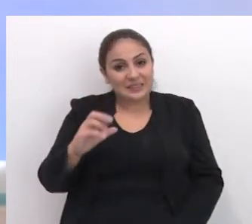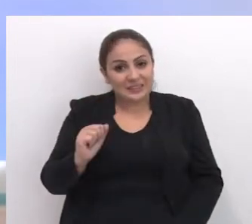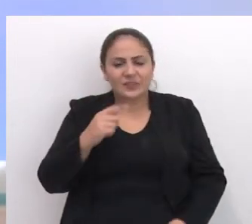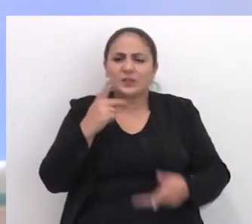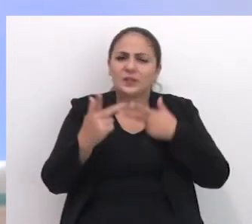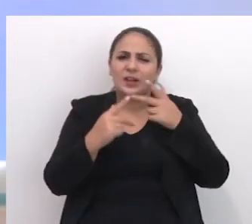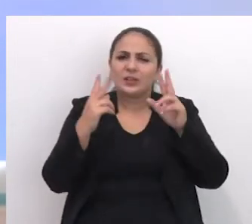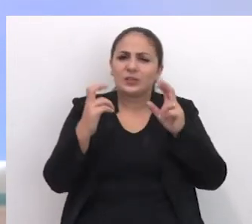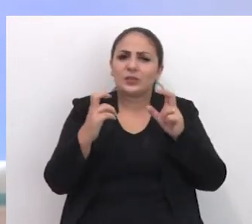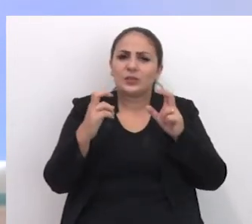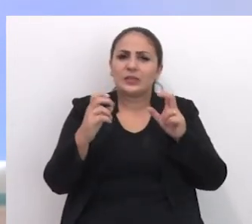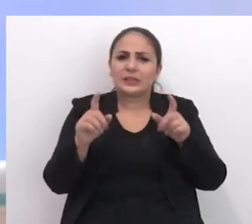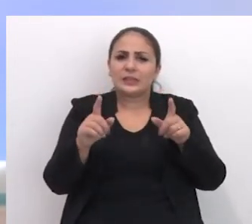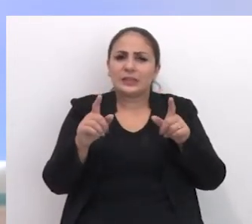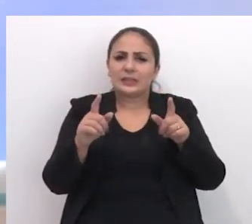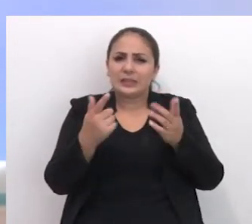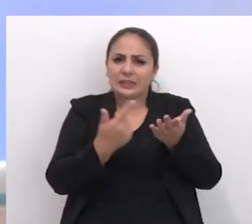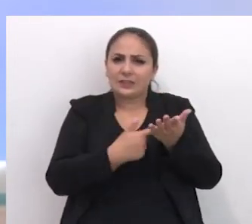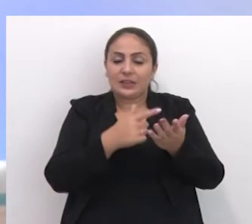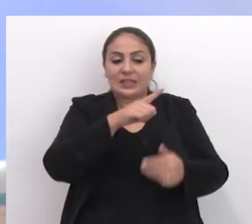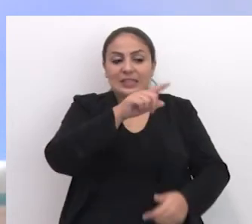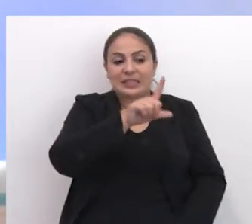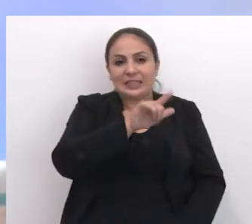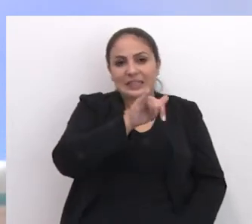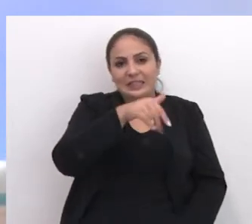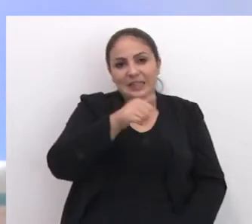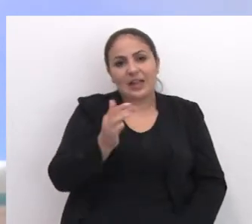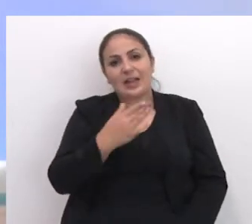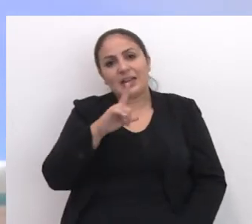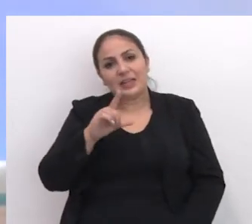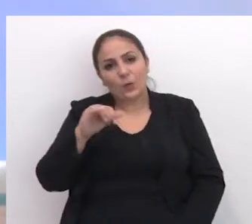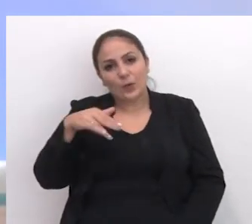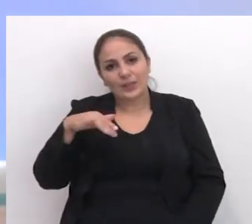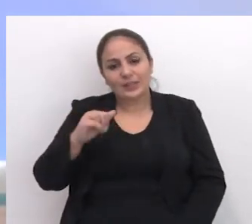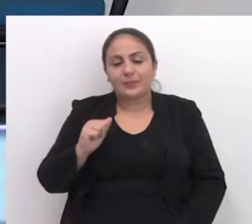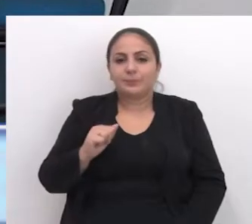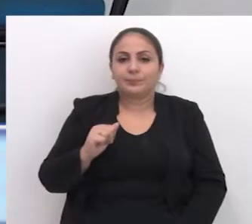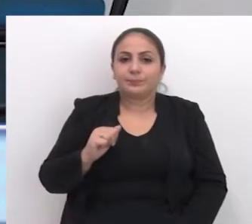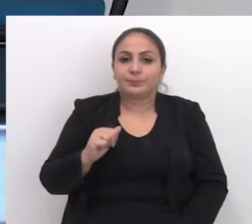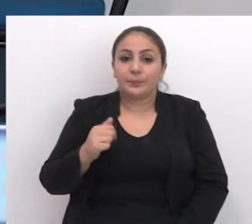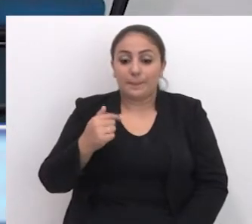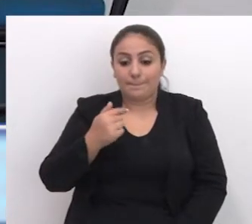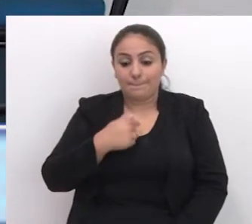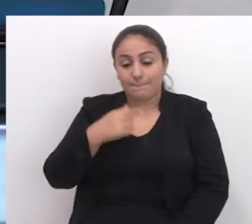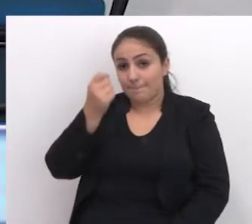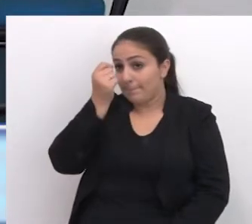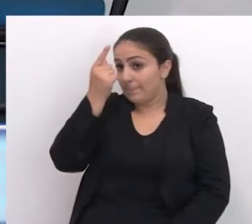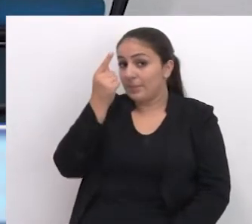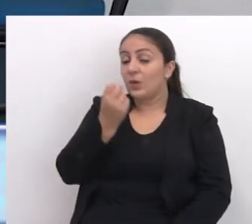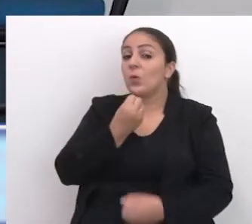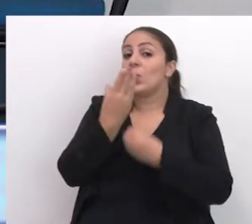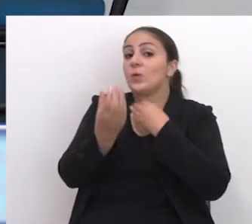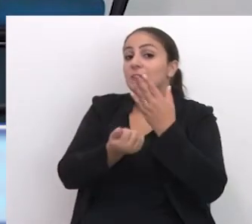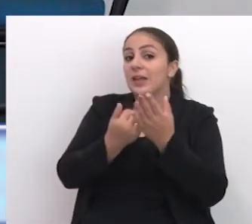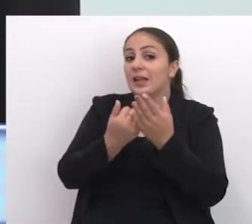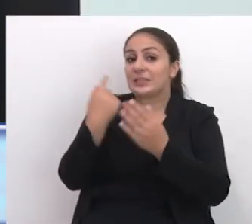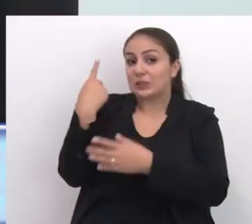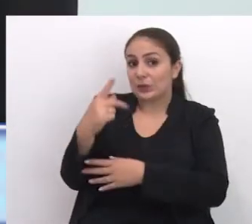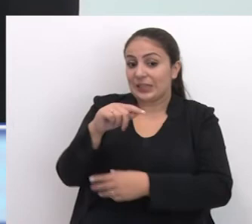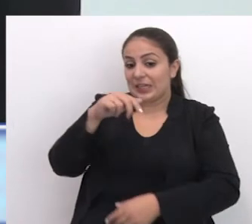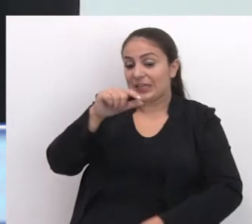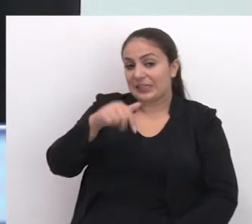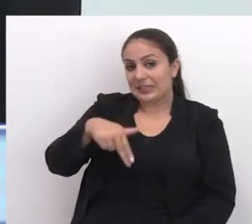Godoy para falar sobre o livro Nina Leonina. Veja um trecho. A minha ideia era contar a história da Nina,